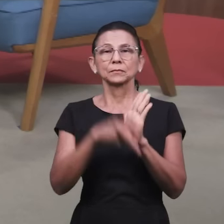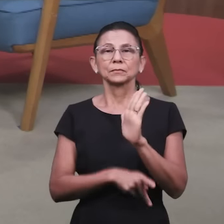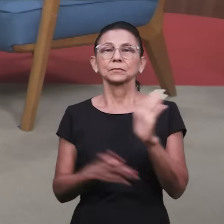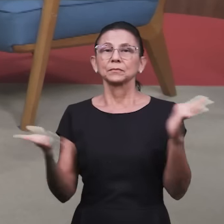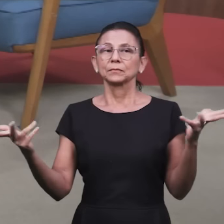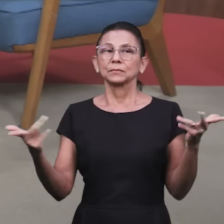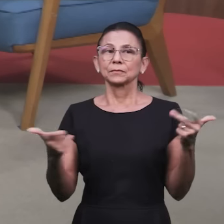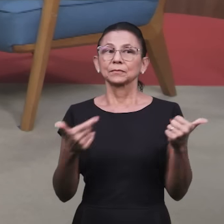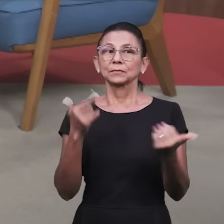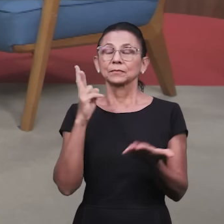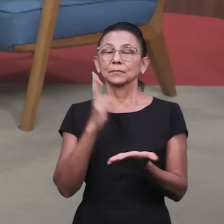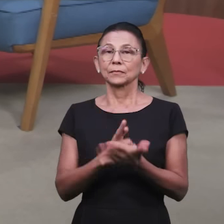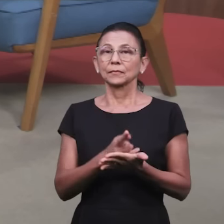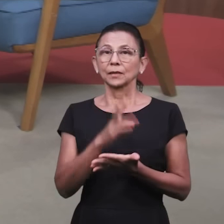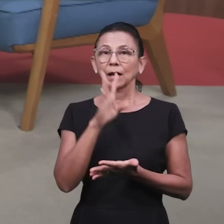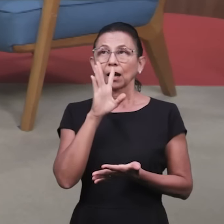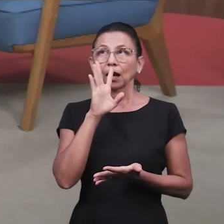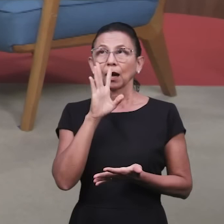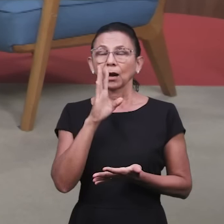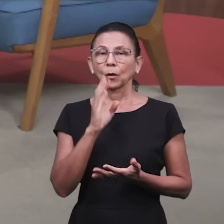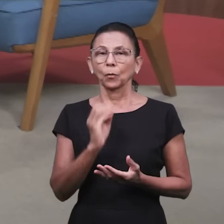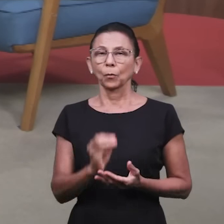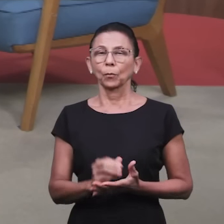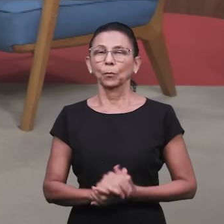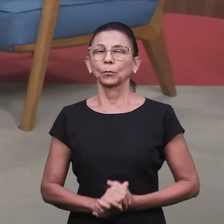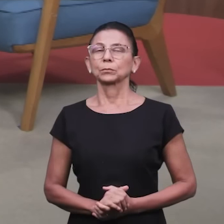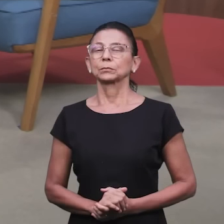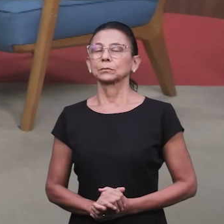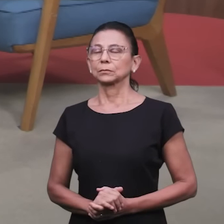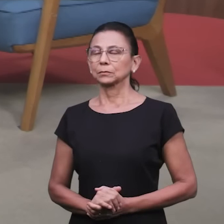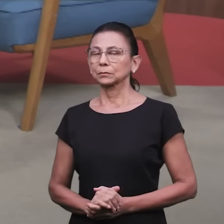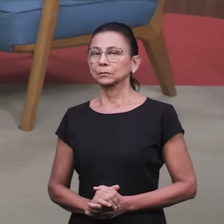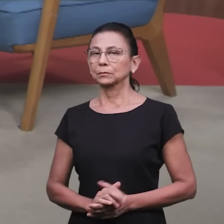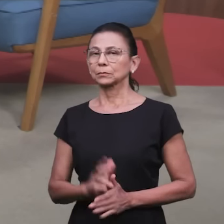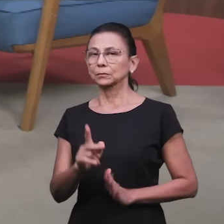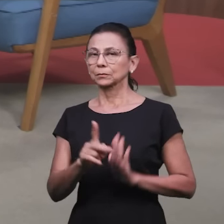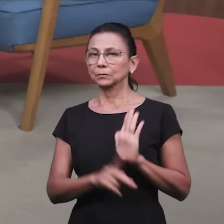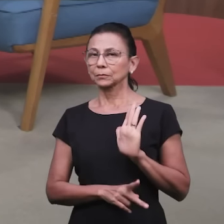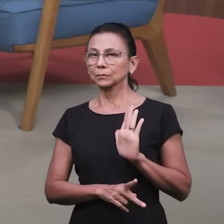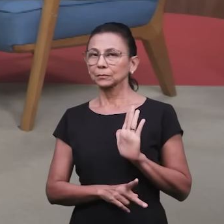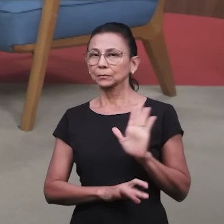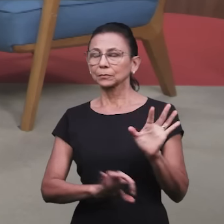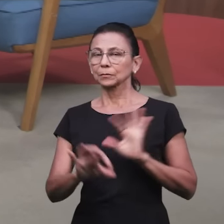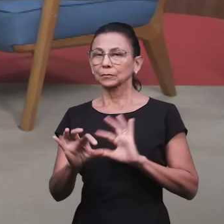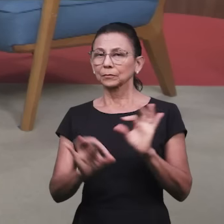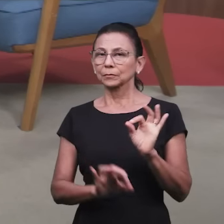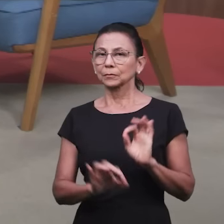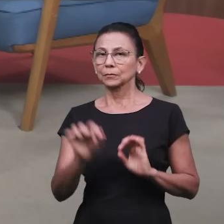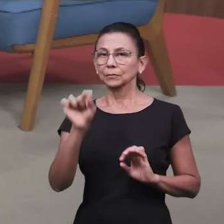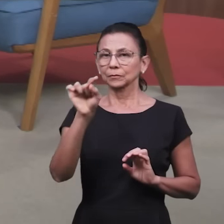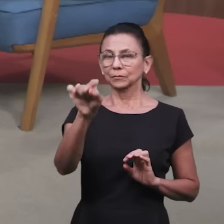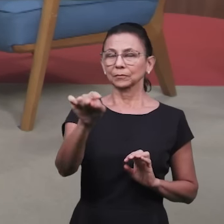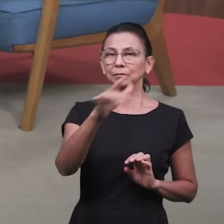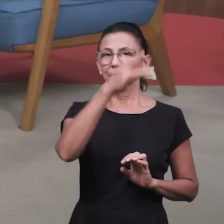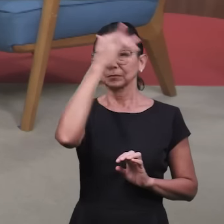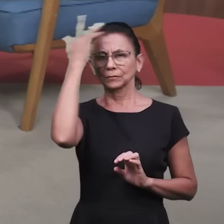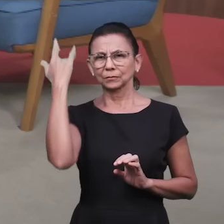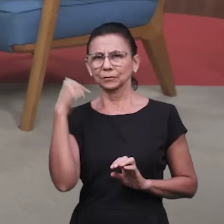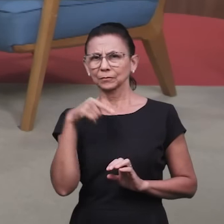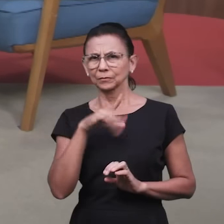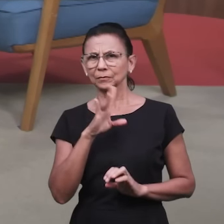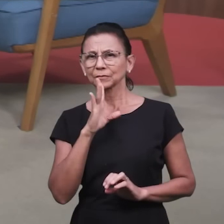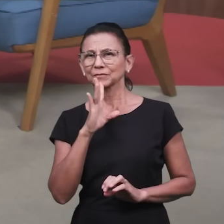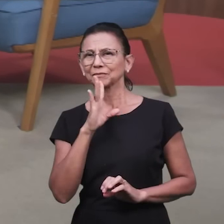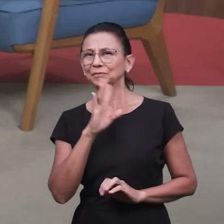com resultados cada vez mais notáveis. Com um detalhe, esse projeto foi feito para você e para as pessoas que você conhece, por isso você pode